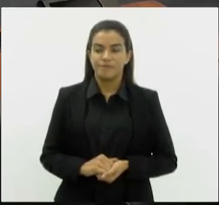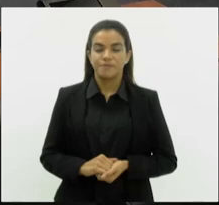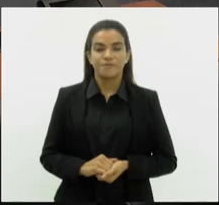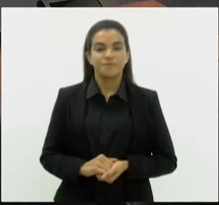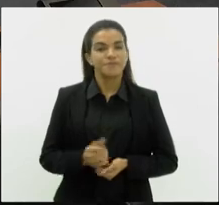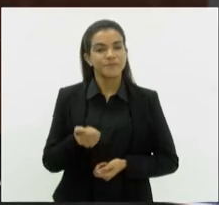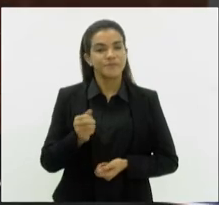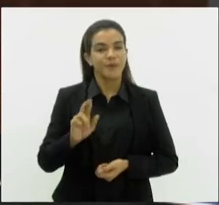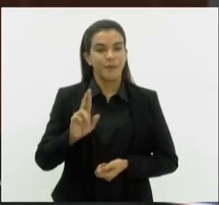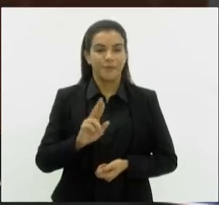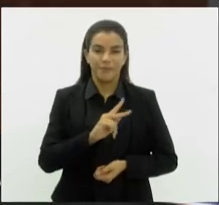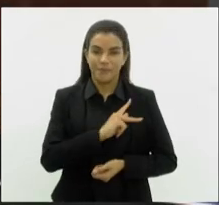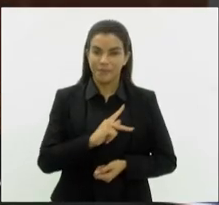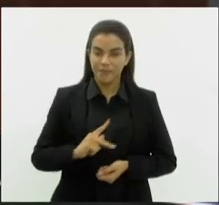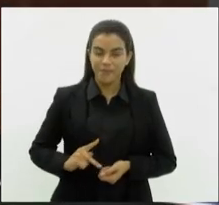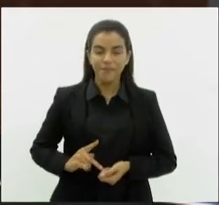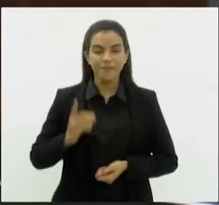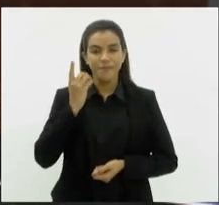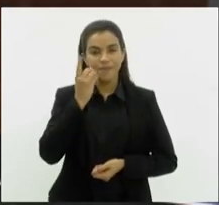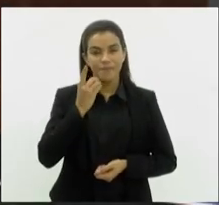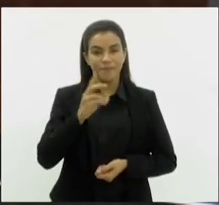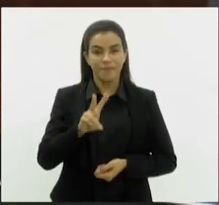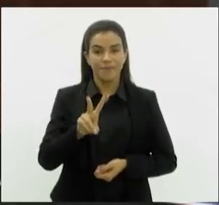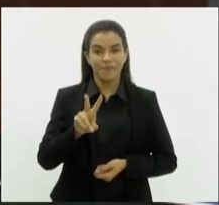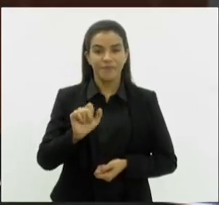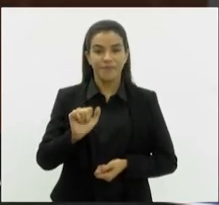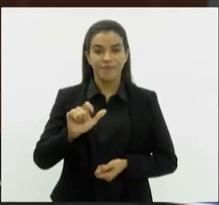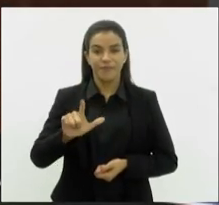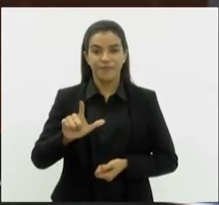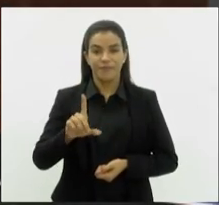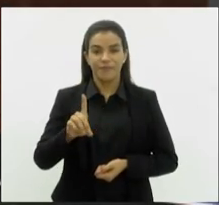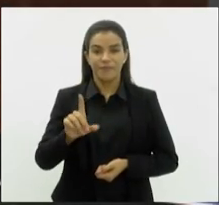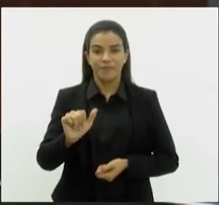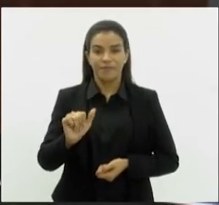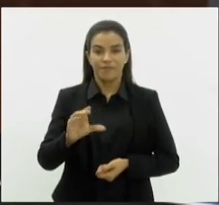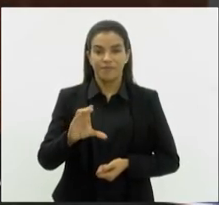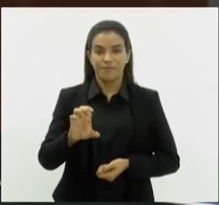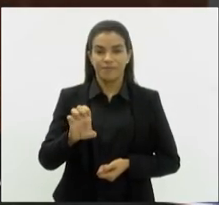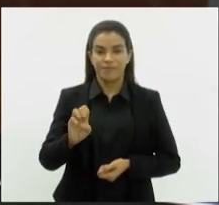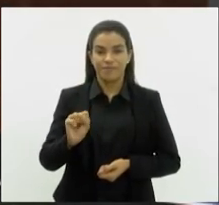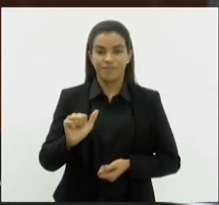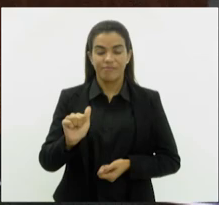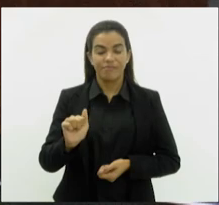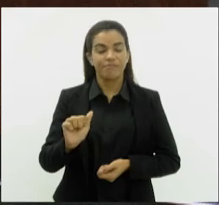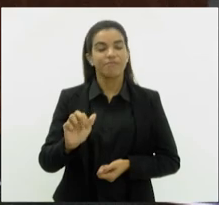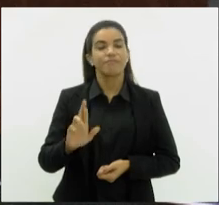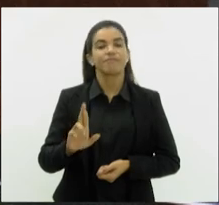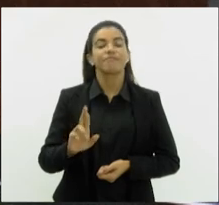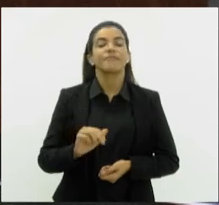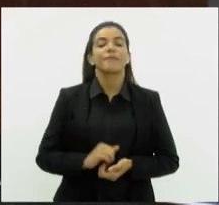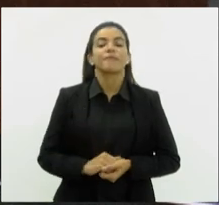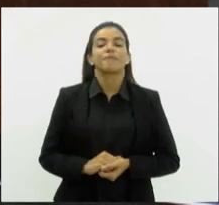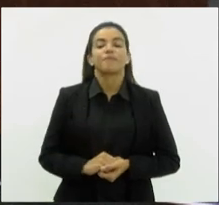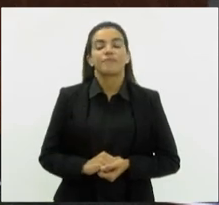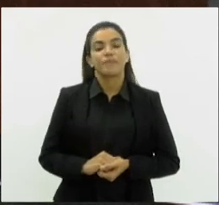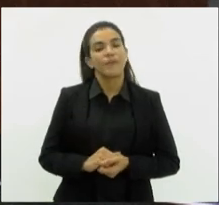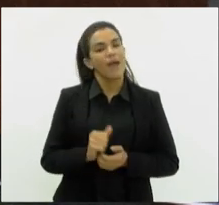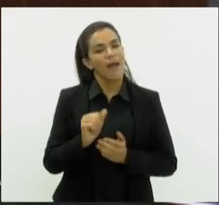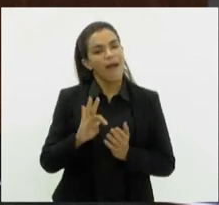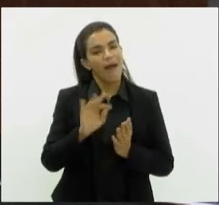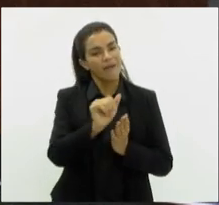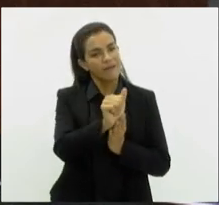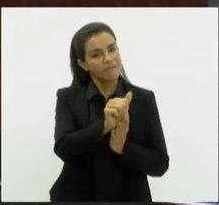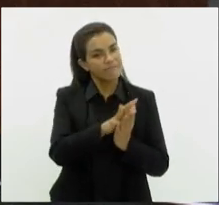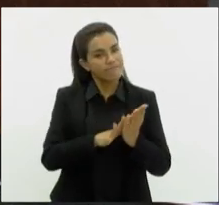Senhor presidente, deputado Valdaceas, a ata reflete com exatidão